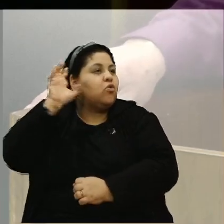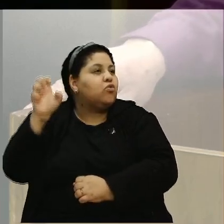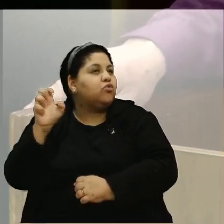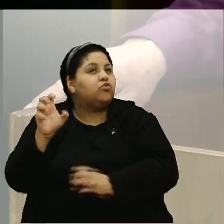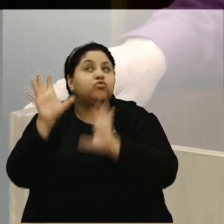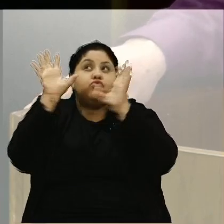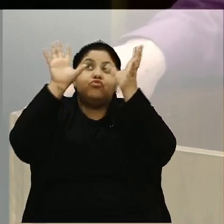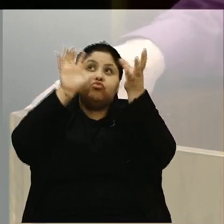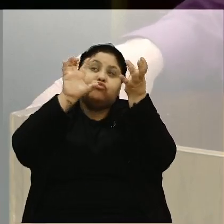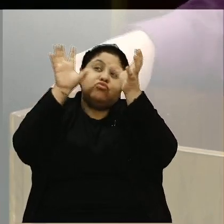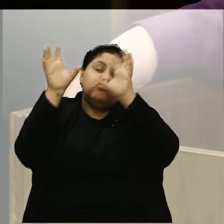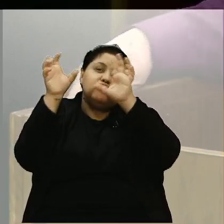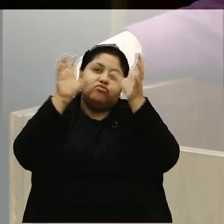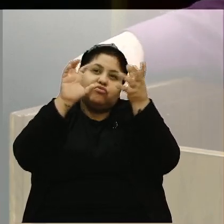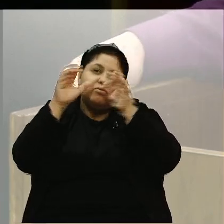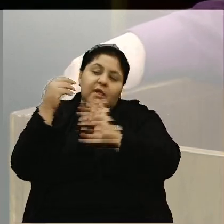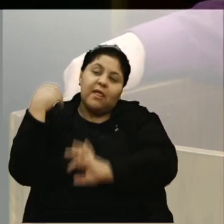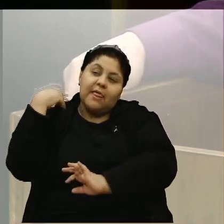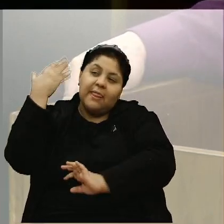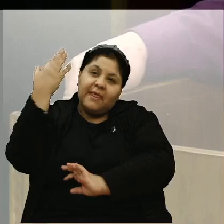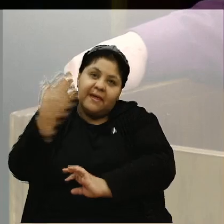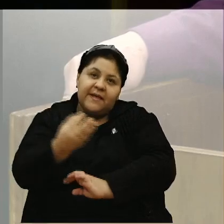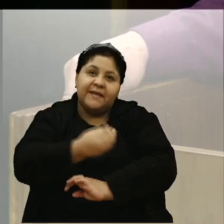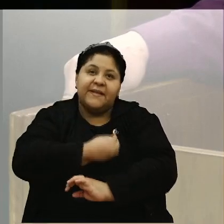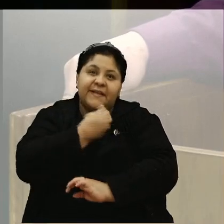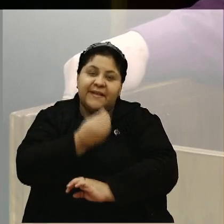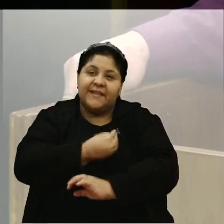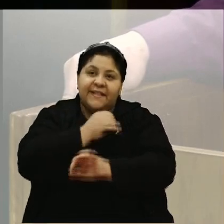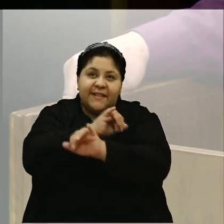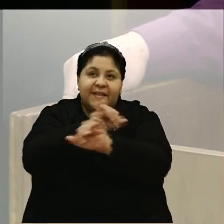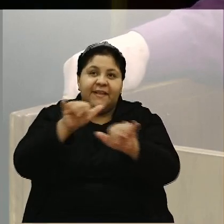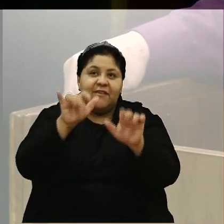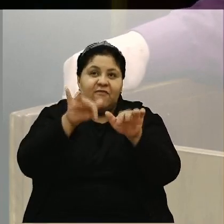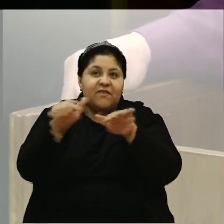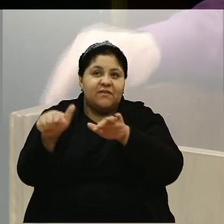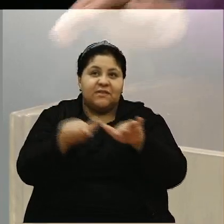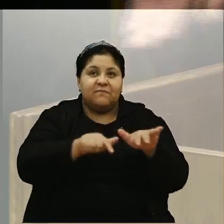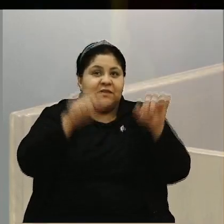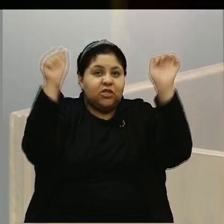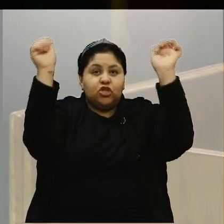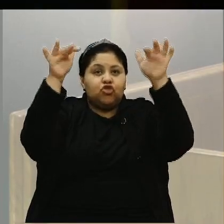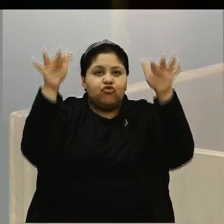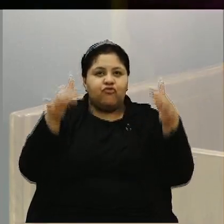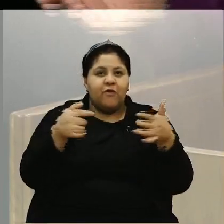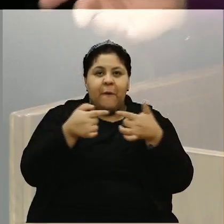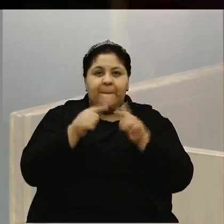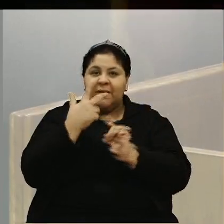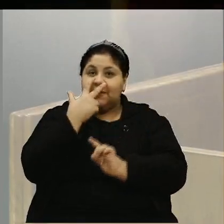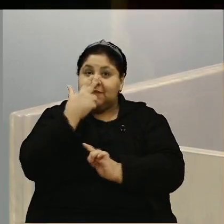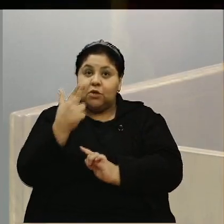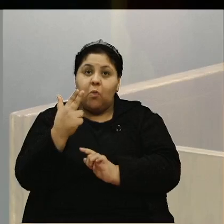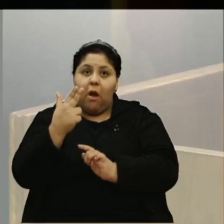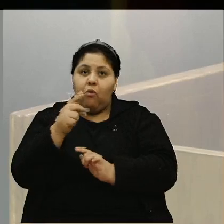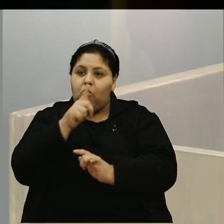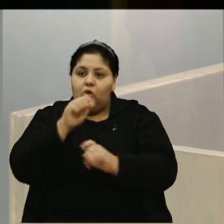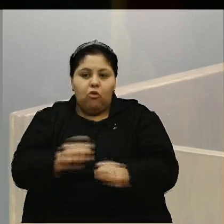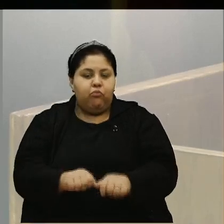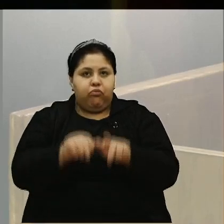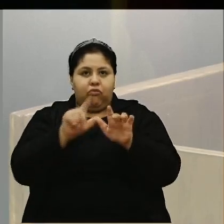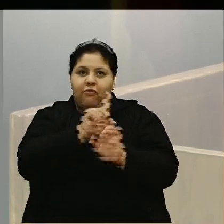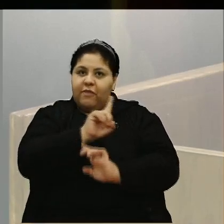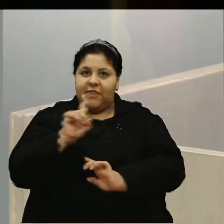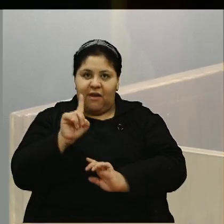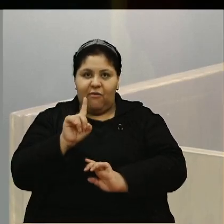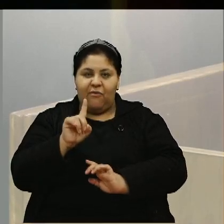do tempo ao longo da minha vida. Se anuncia para o final de semana chuva, mas não é mais aquelas chuvas. A gente sabe que já